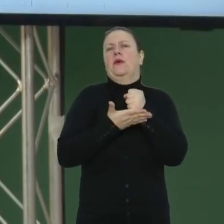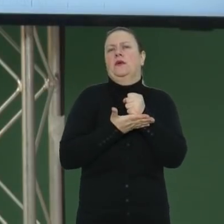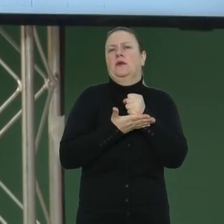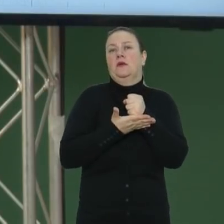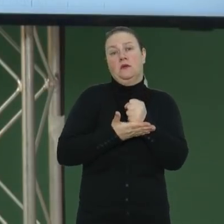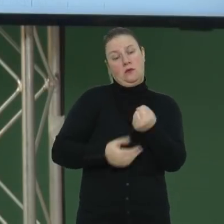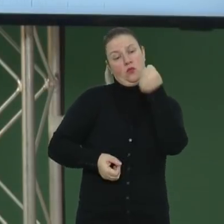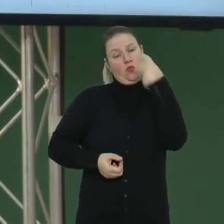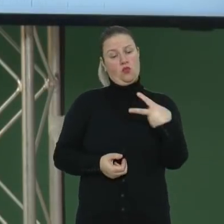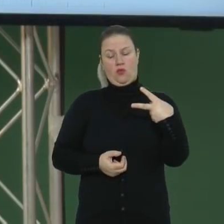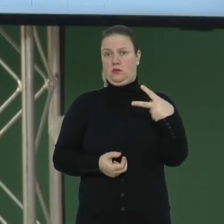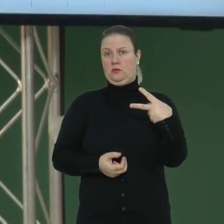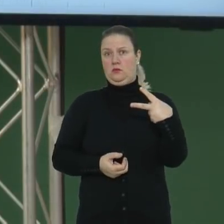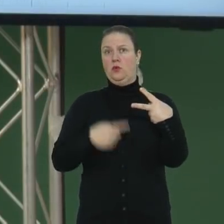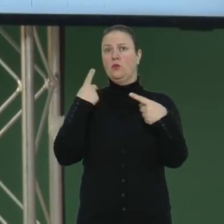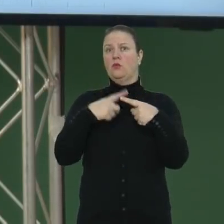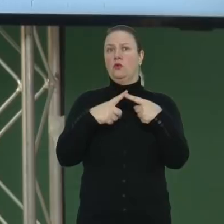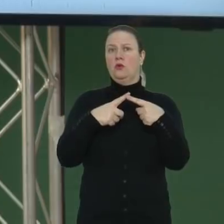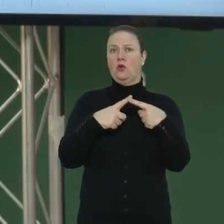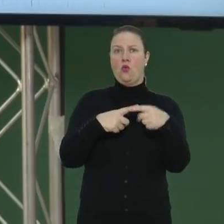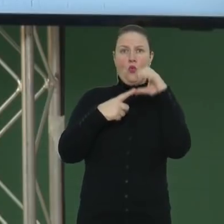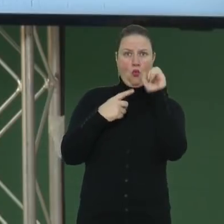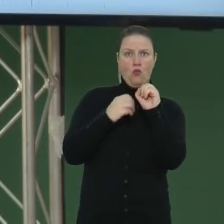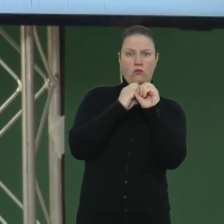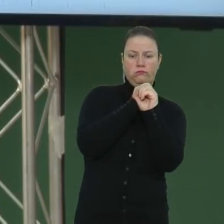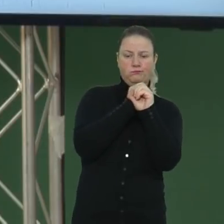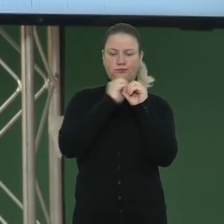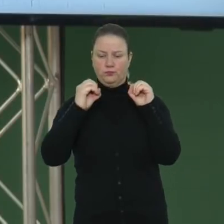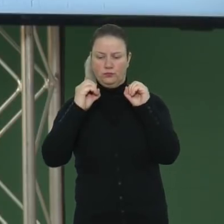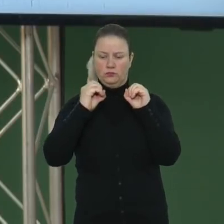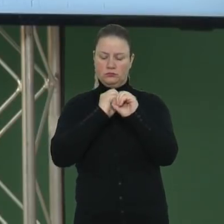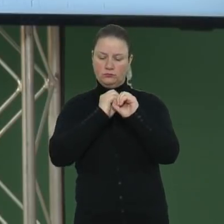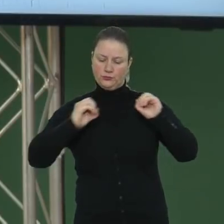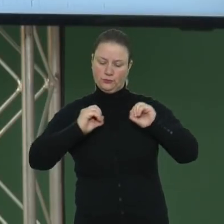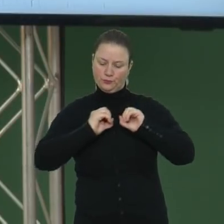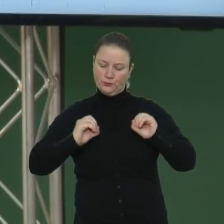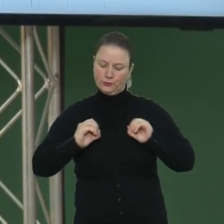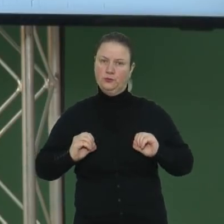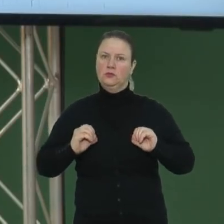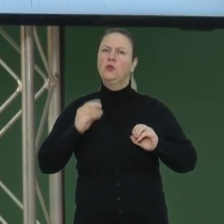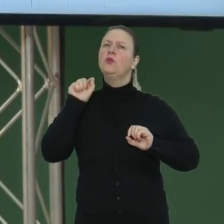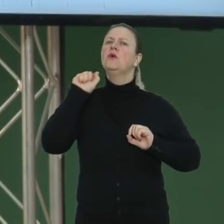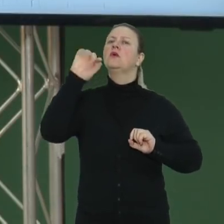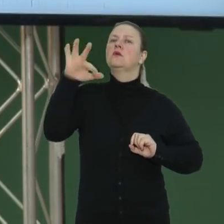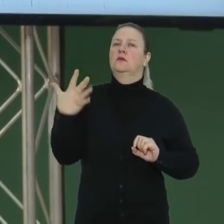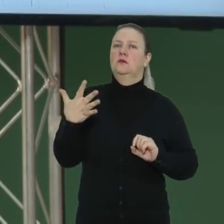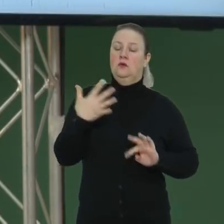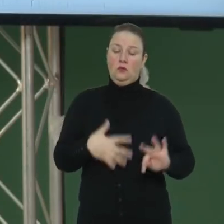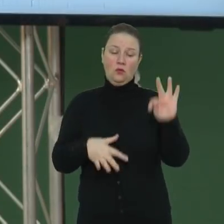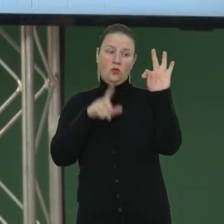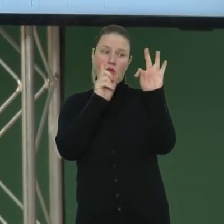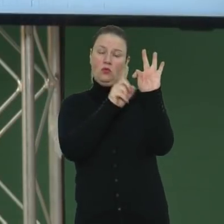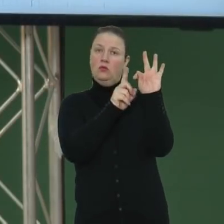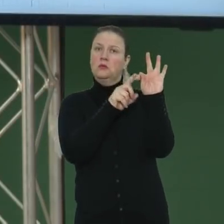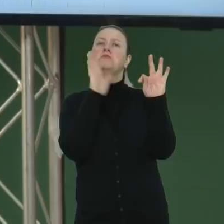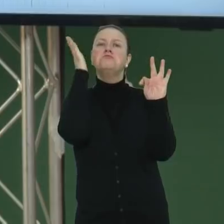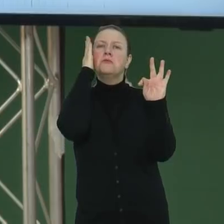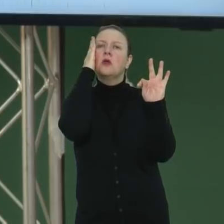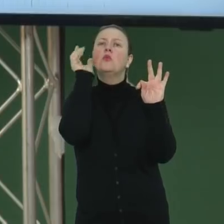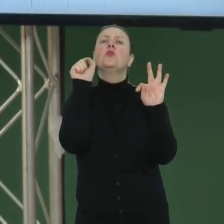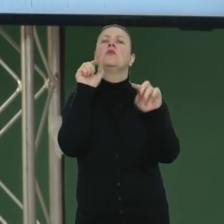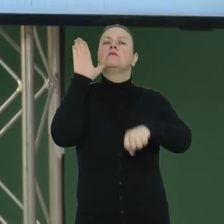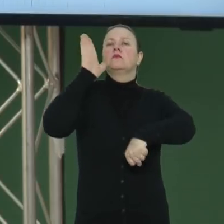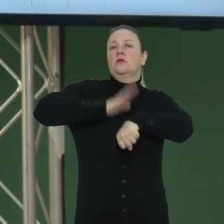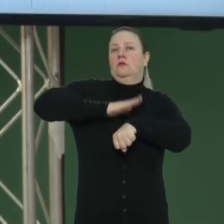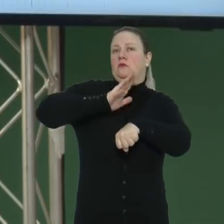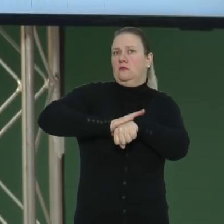Era 2, porque cada uma se dividia em outras duas, certo? Então, o que aconteceu aqui? O t, a gente já sabia, que é o tempo.